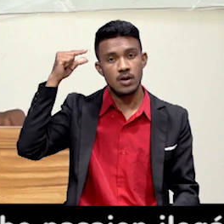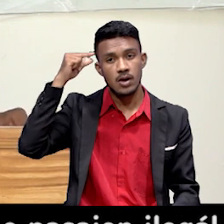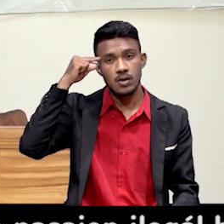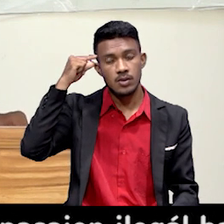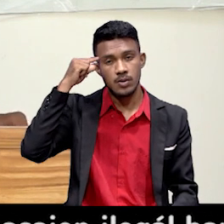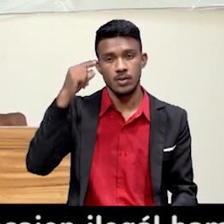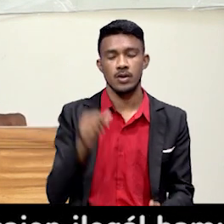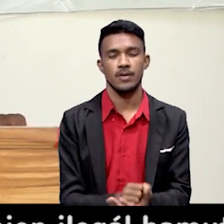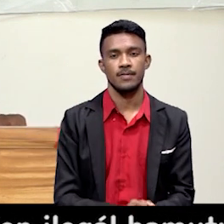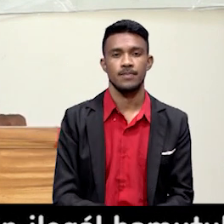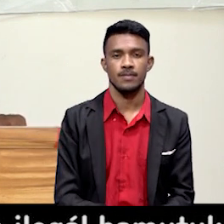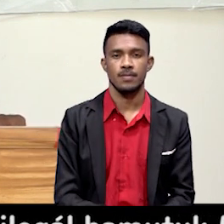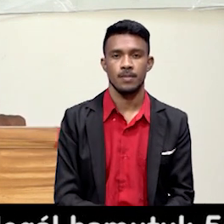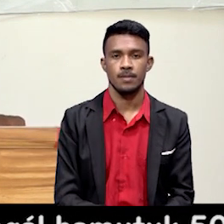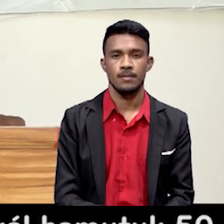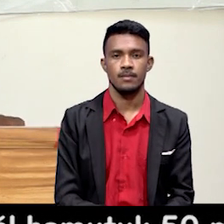da